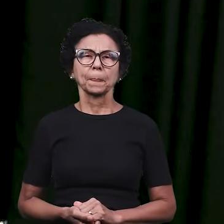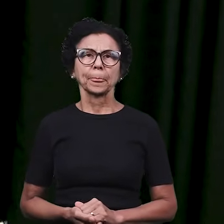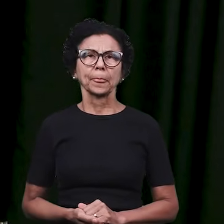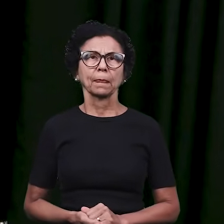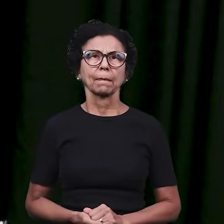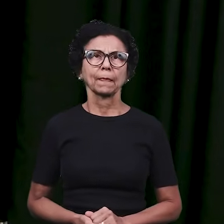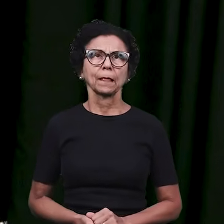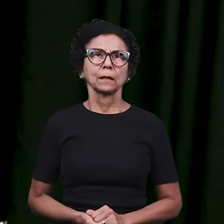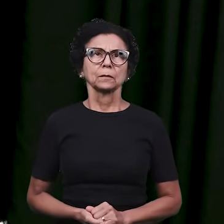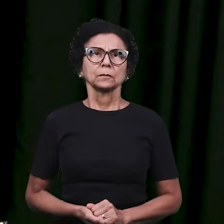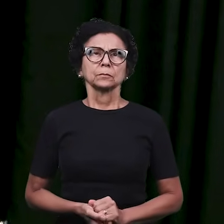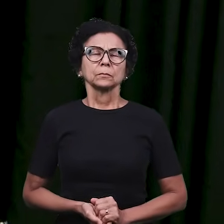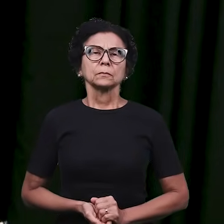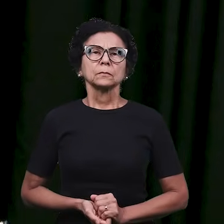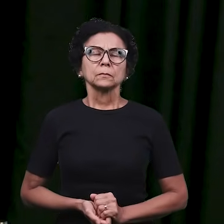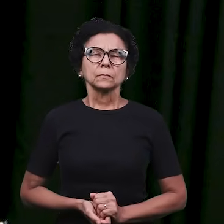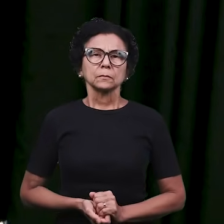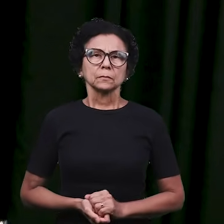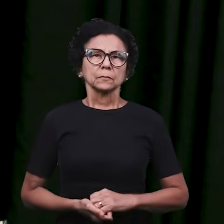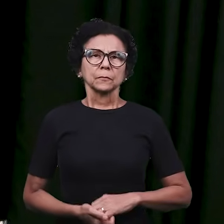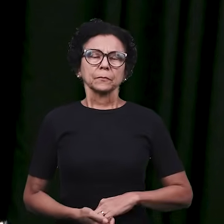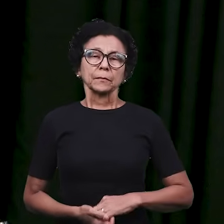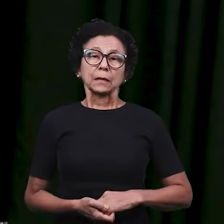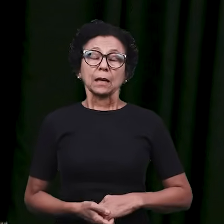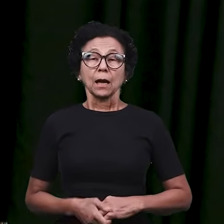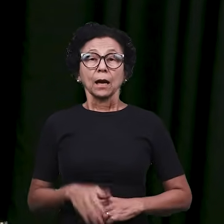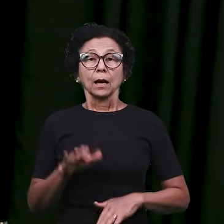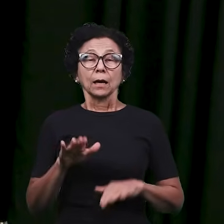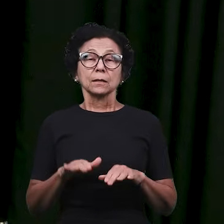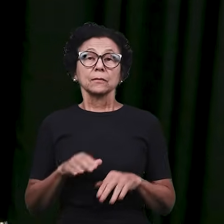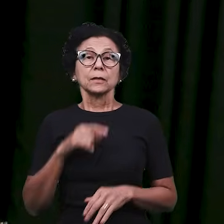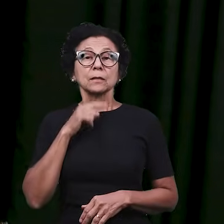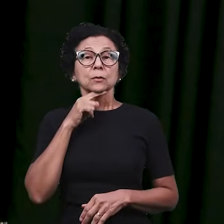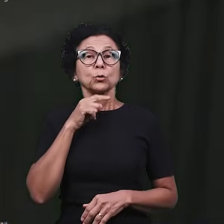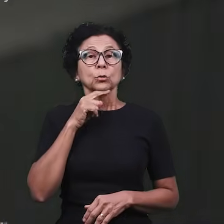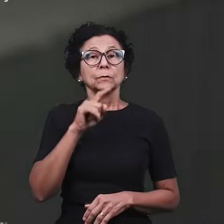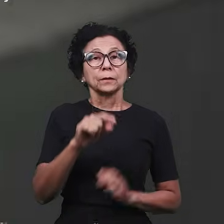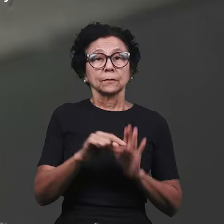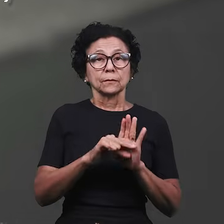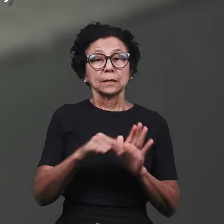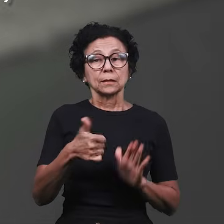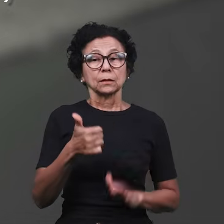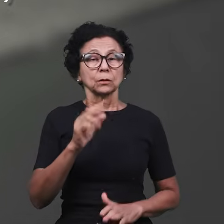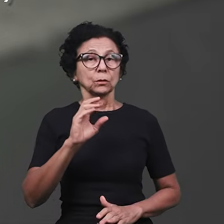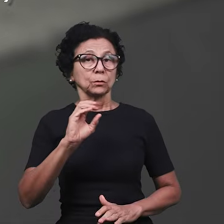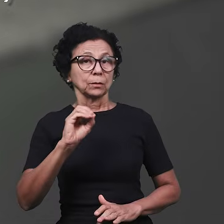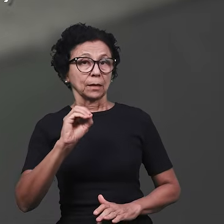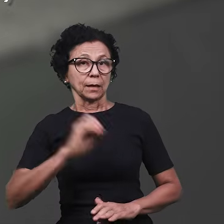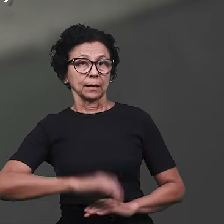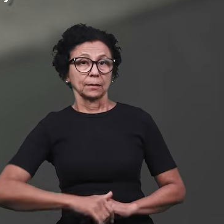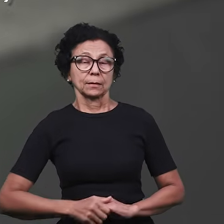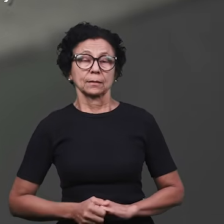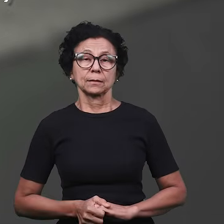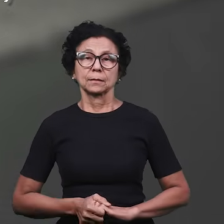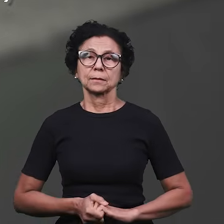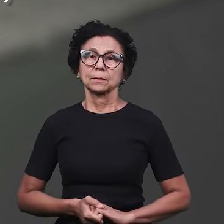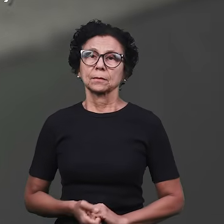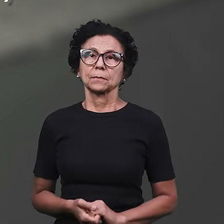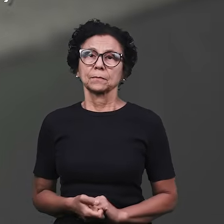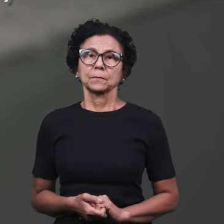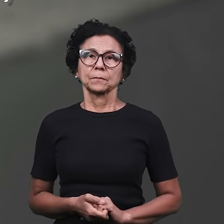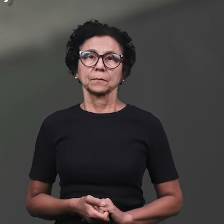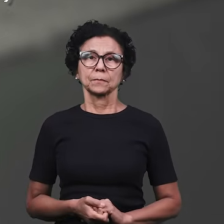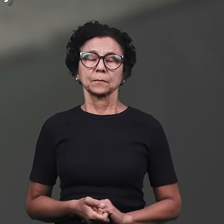que pode dar uma interpretação às vezes duvidosa, que é o versículo 10, fala assim, ó, e deu-lhes